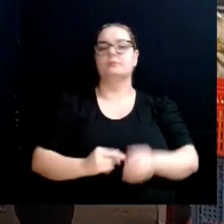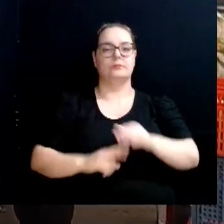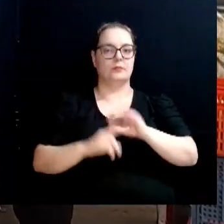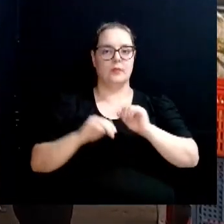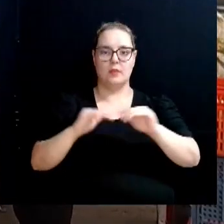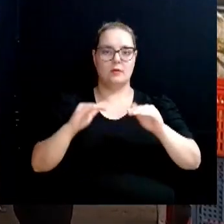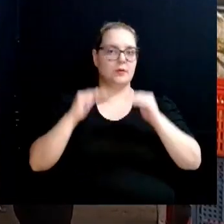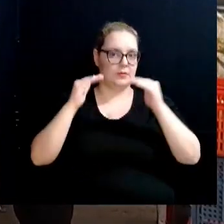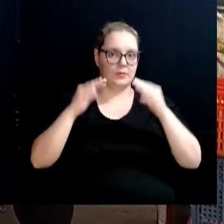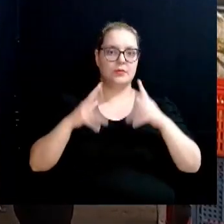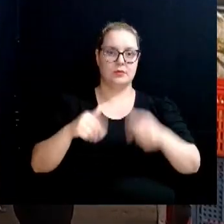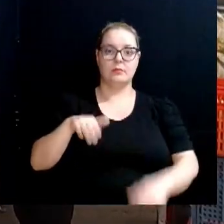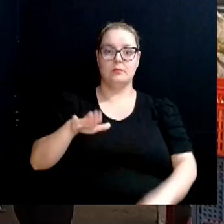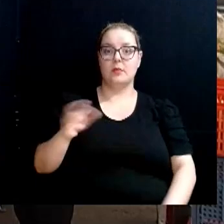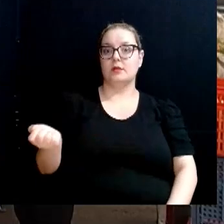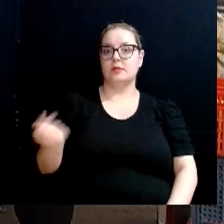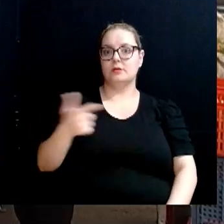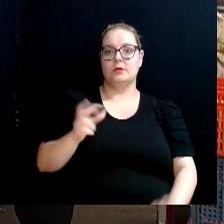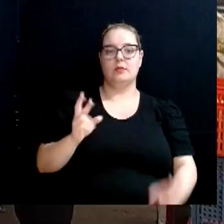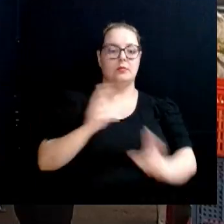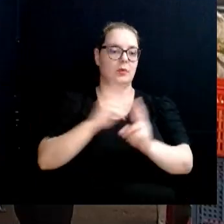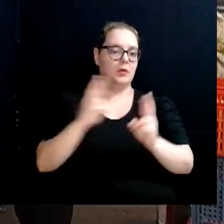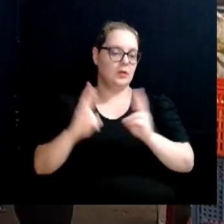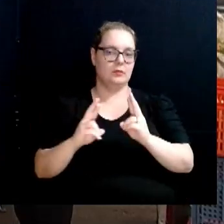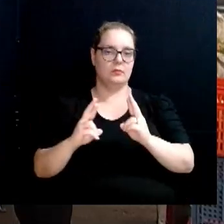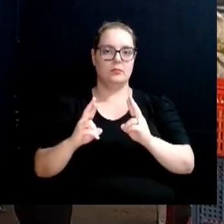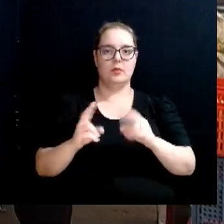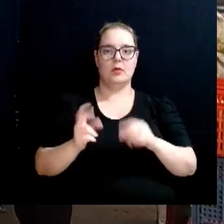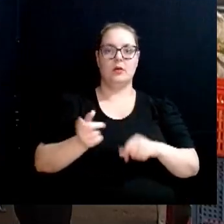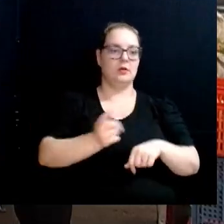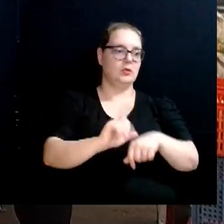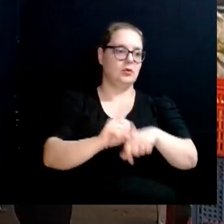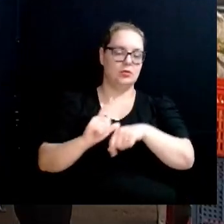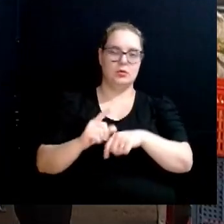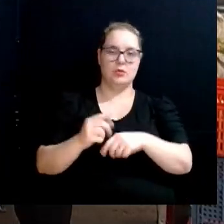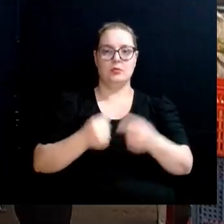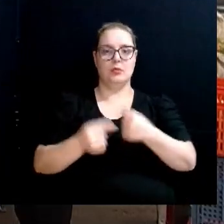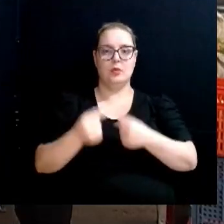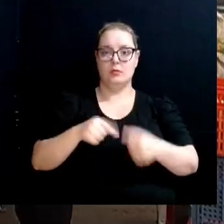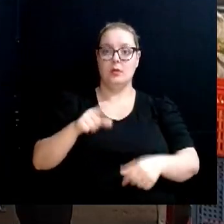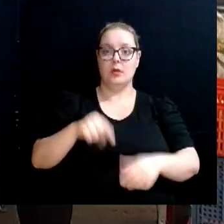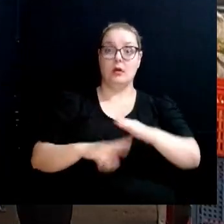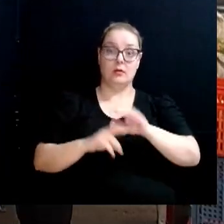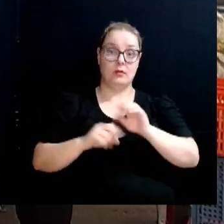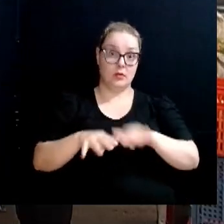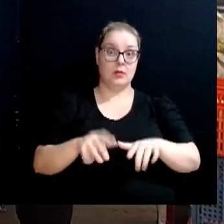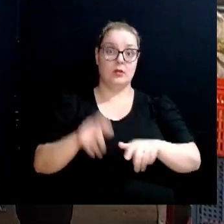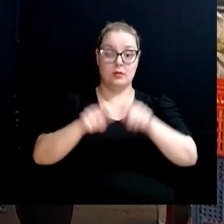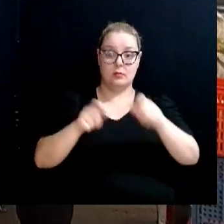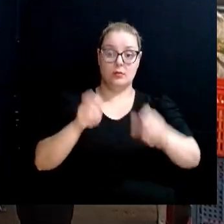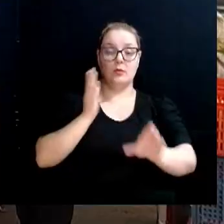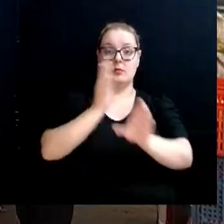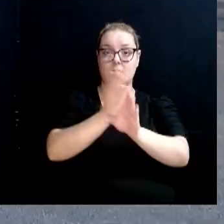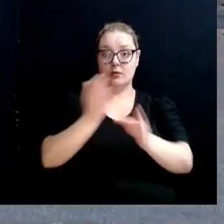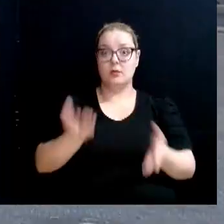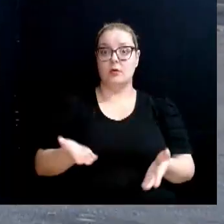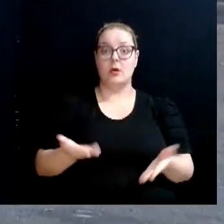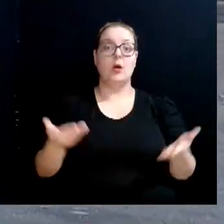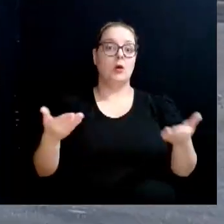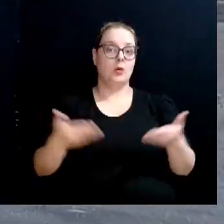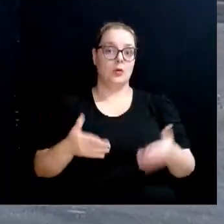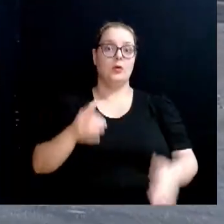muito mais do que uma relação comercial e econômica, assim. A feira é um lugar onde as pessoas vão para se encontrar, tanto que hoje em dia a gente tem